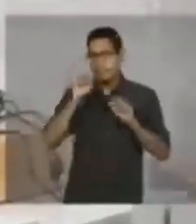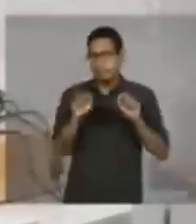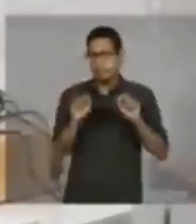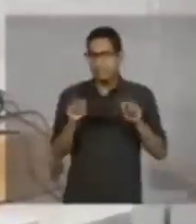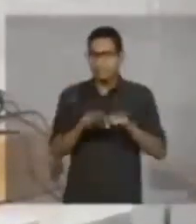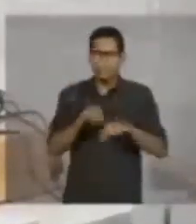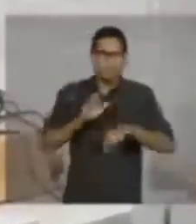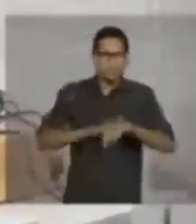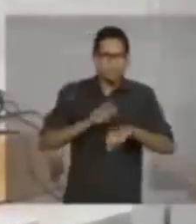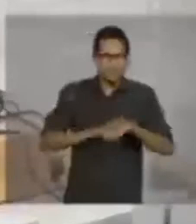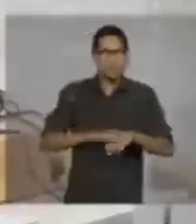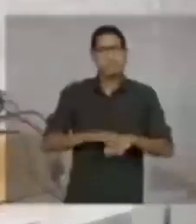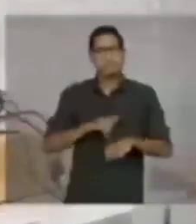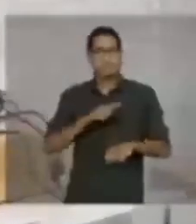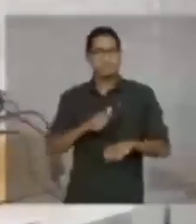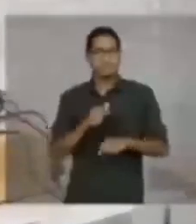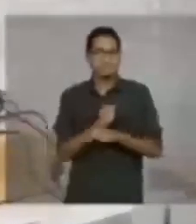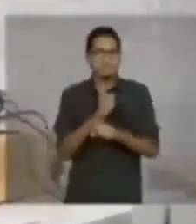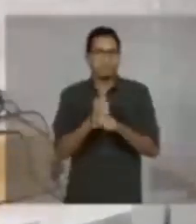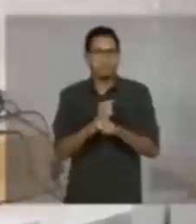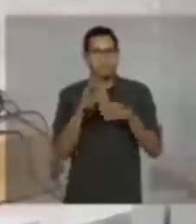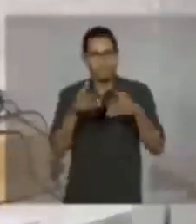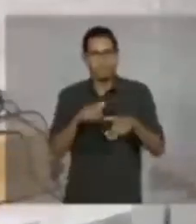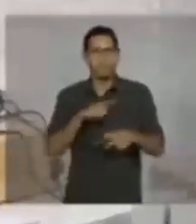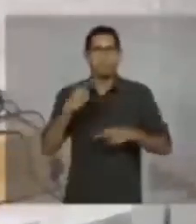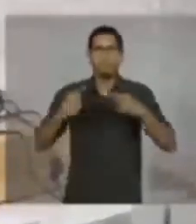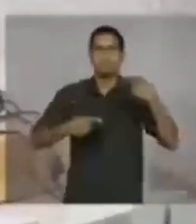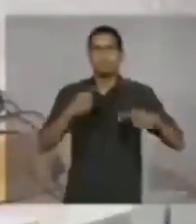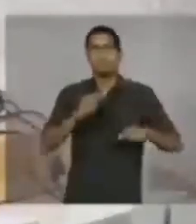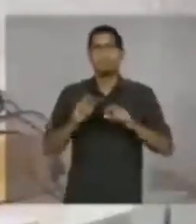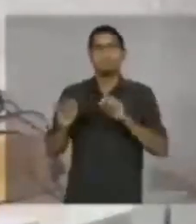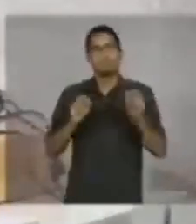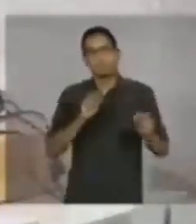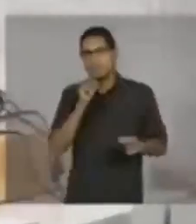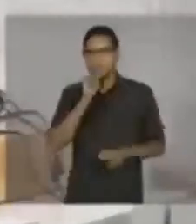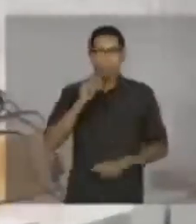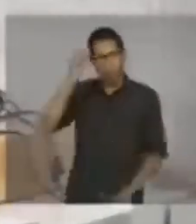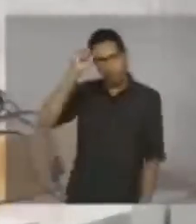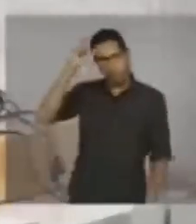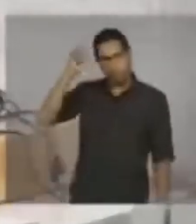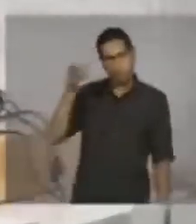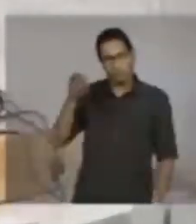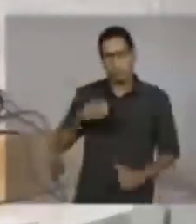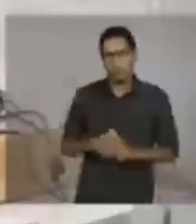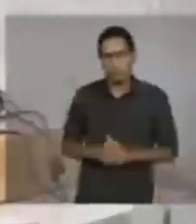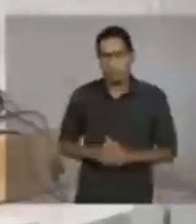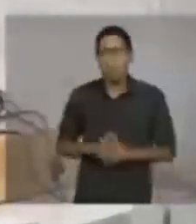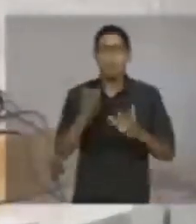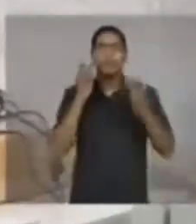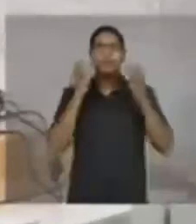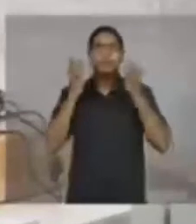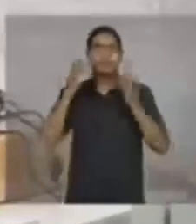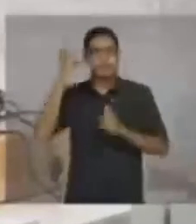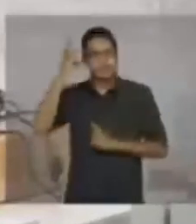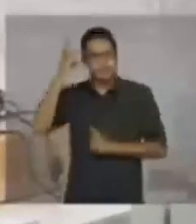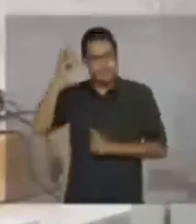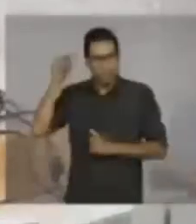da execução, que acontece muito nas discussões sobre o gasto com a cultura, por exemplo. O Teatro